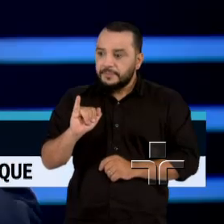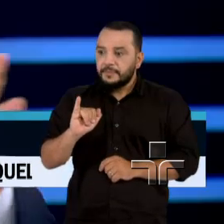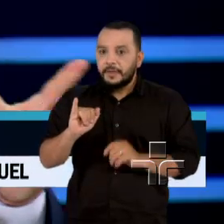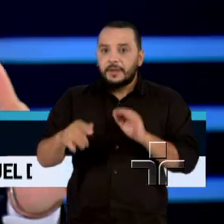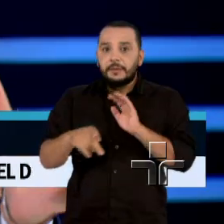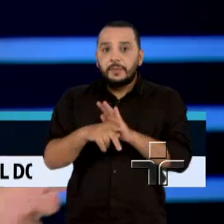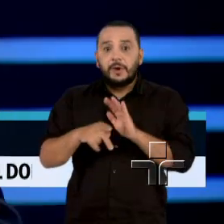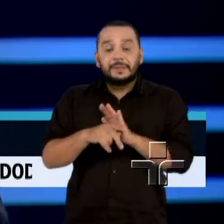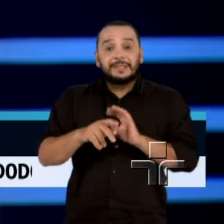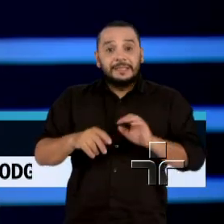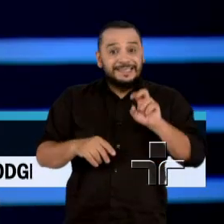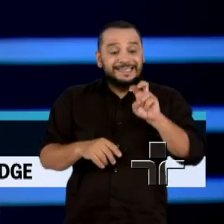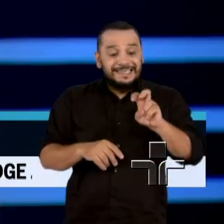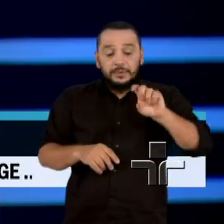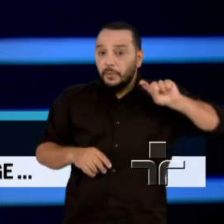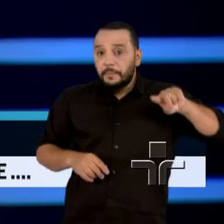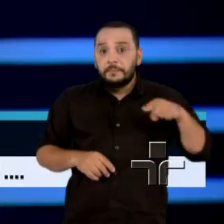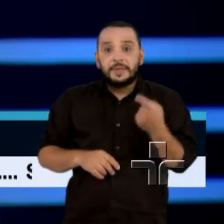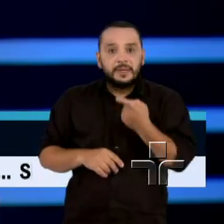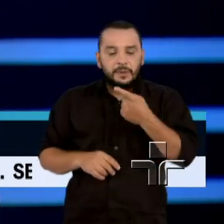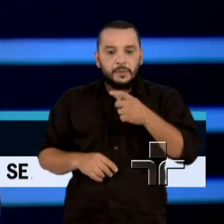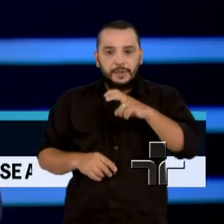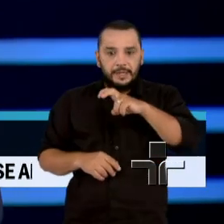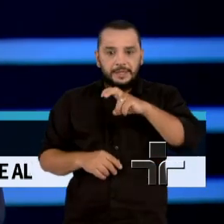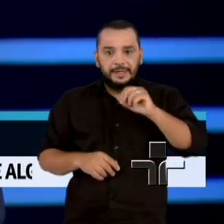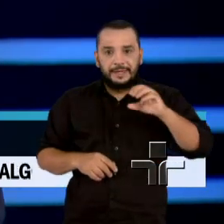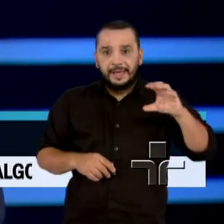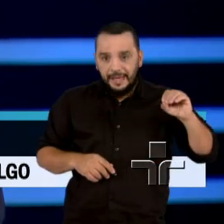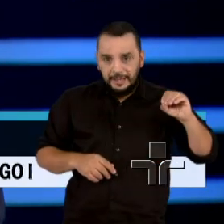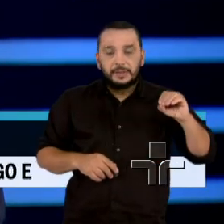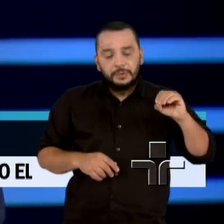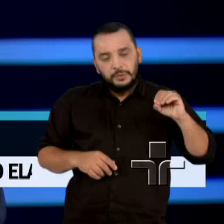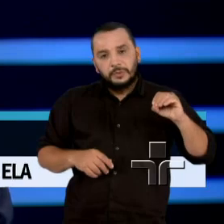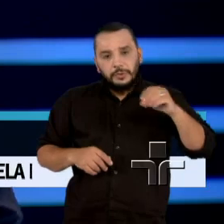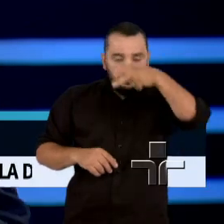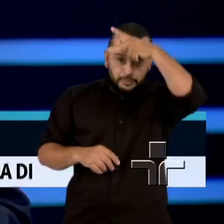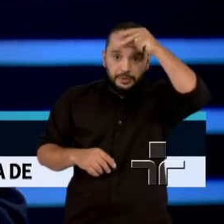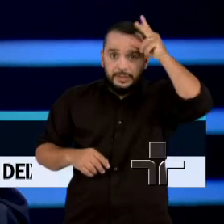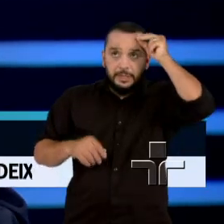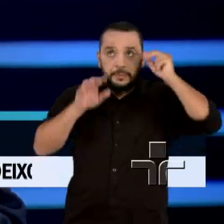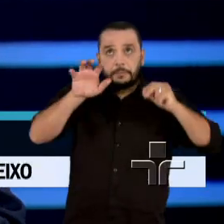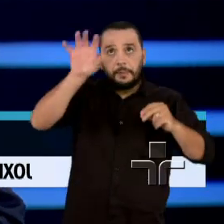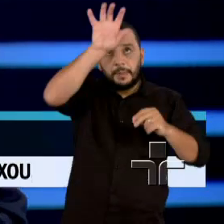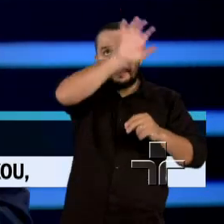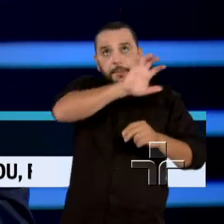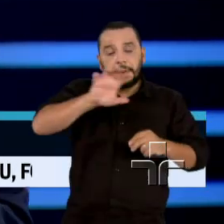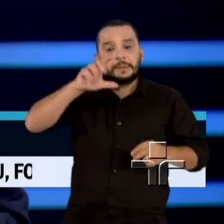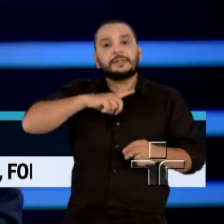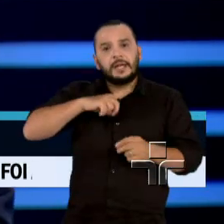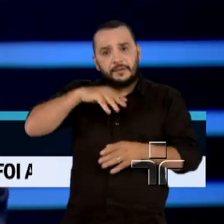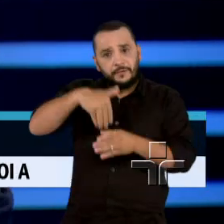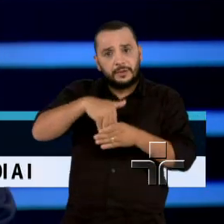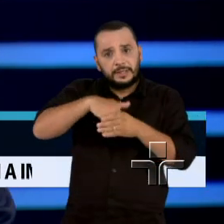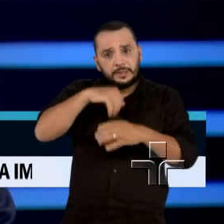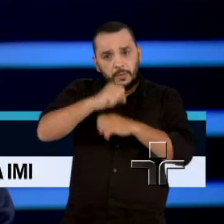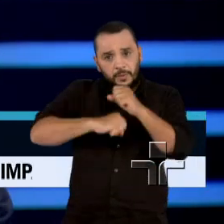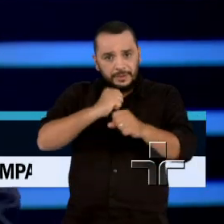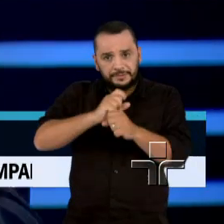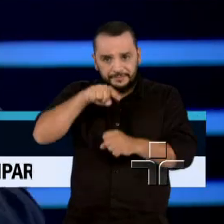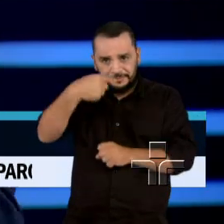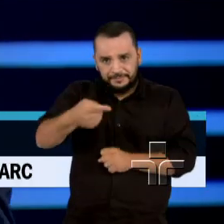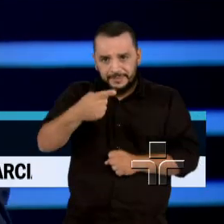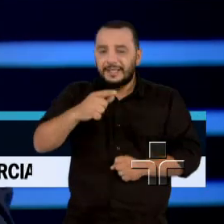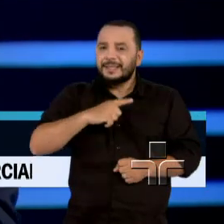para 5.500 municípios que vão ter eleição ano que vem, né? Então, na proporção, nós estamos falando de um